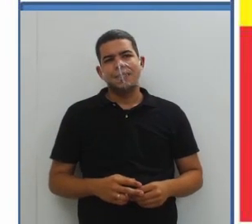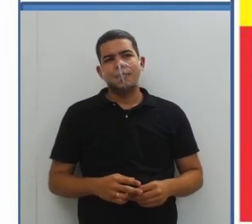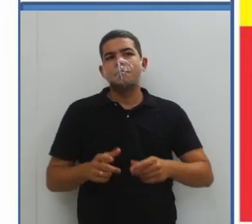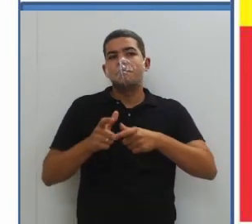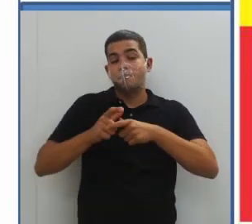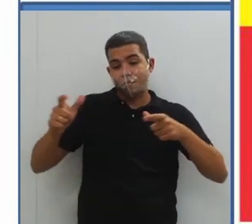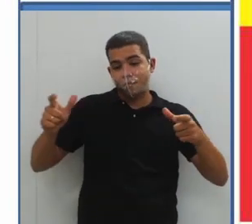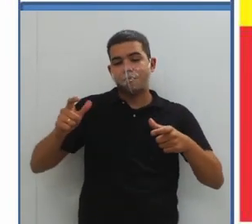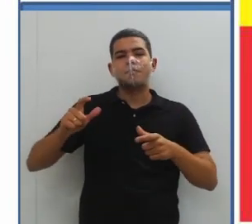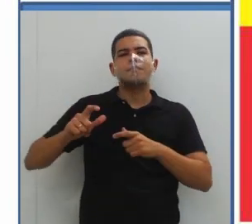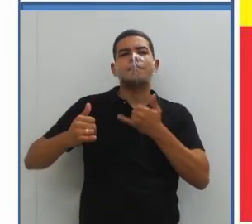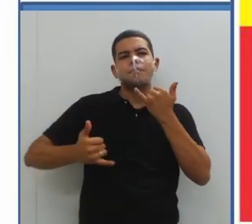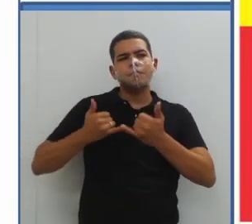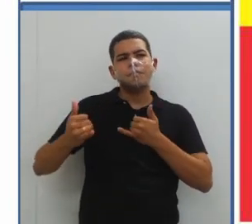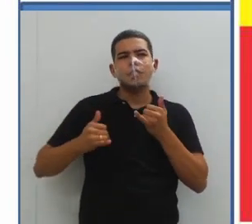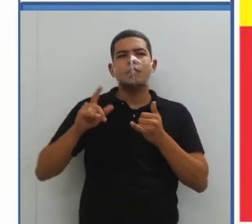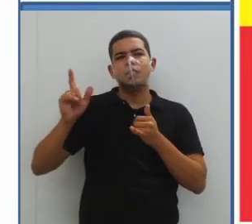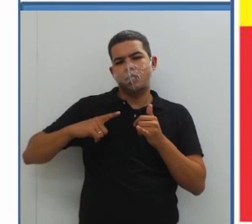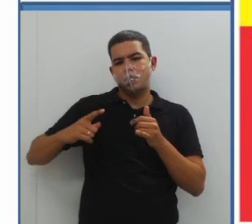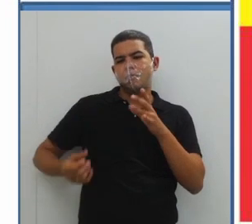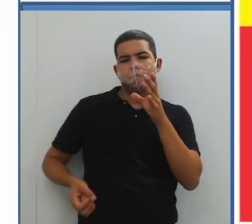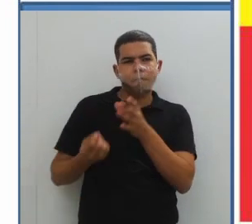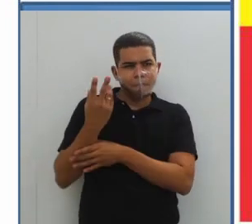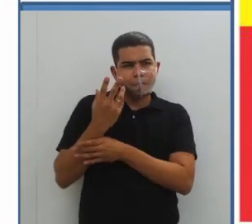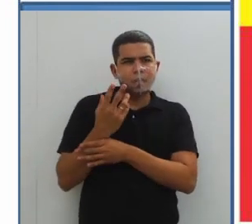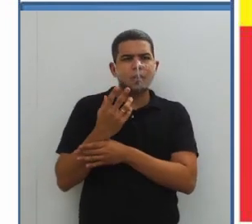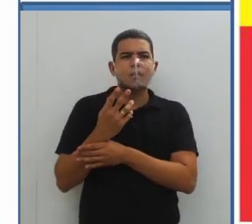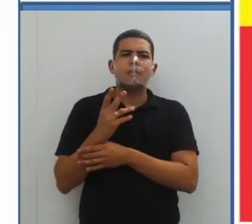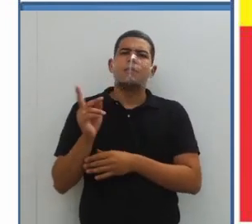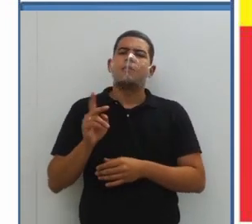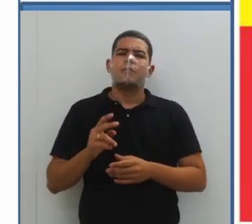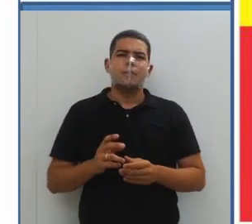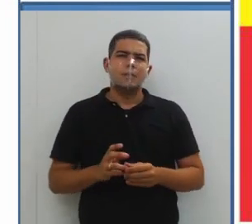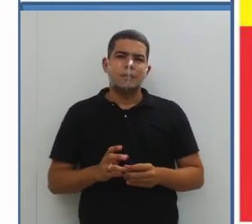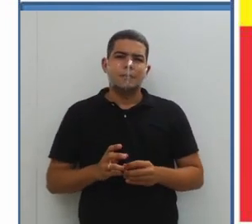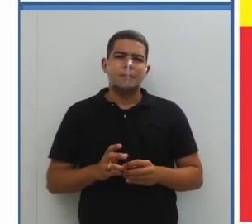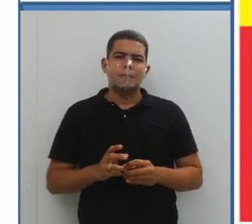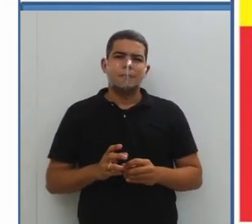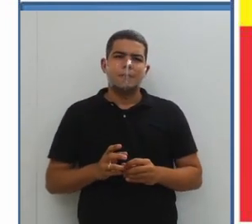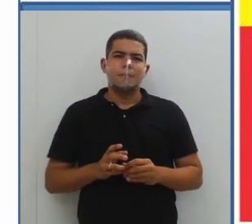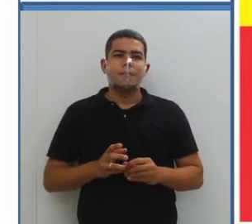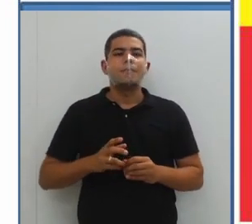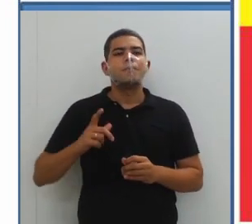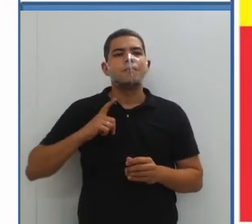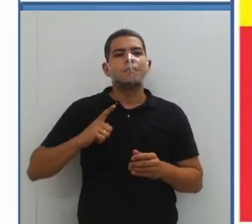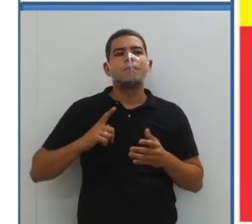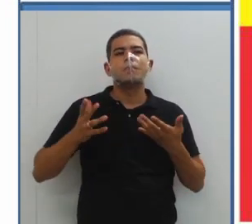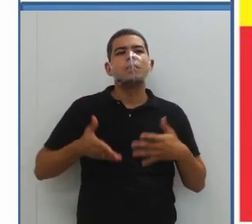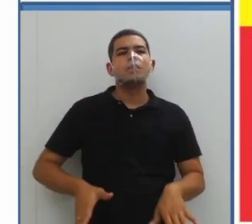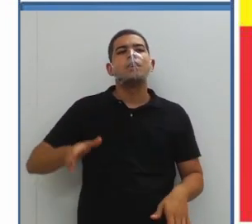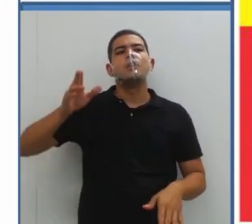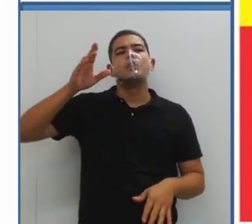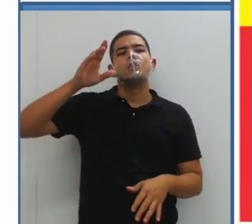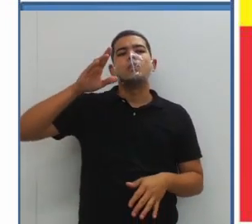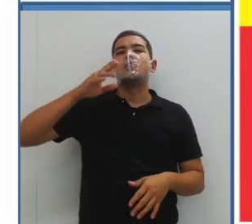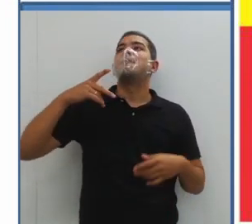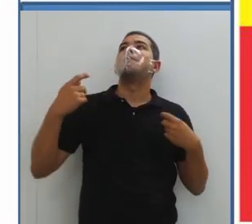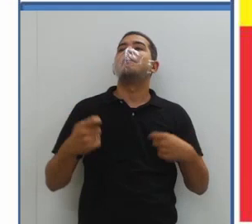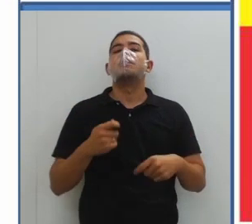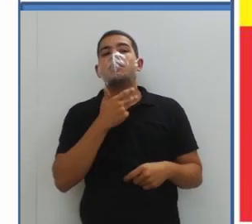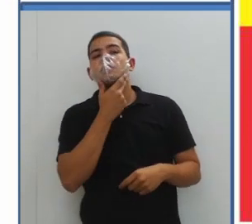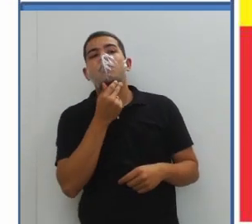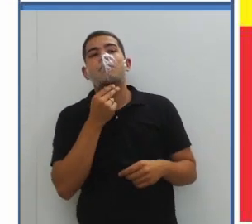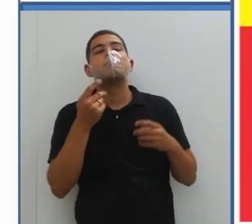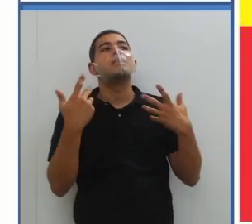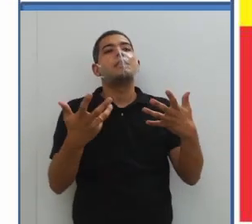A maioria deles não há uma origem específica. Desde então, nasceu a necessidade do